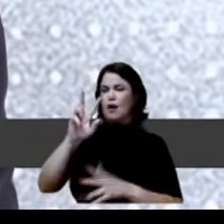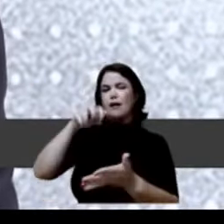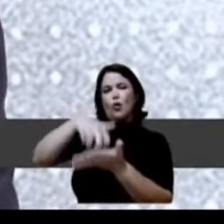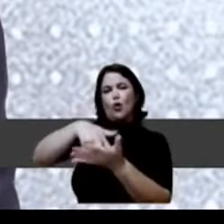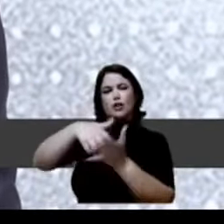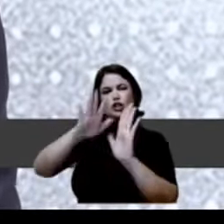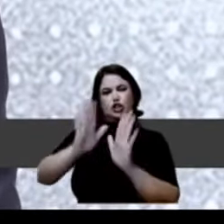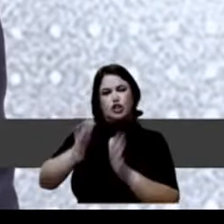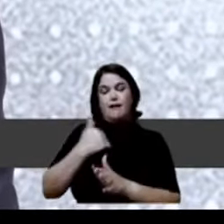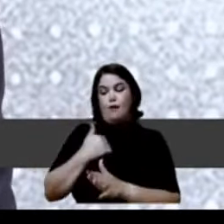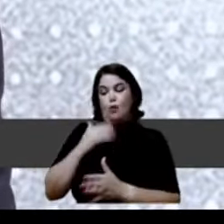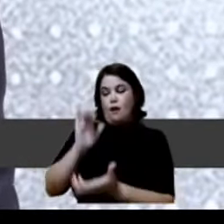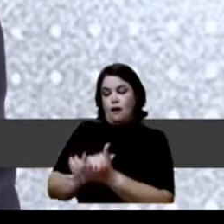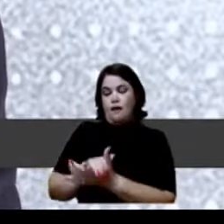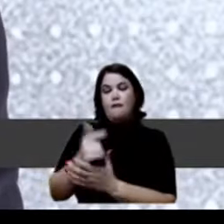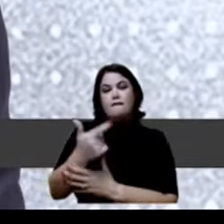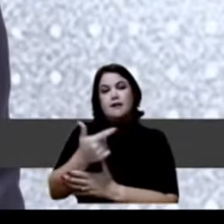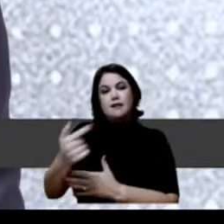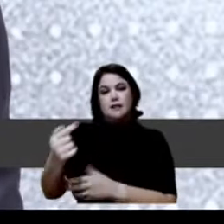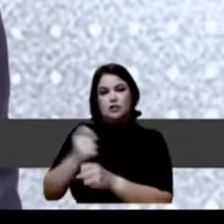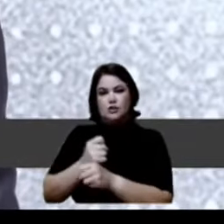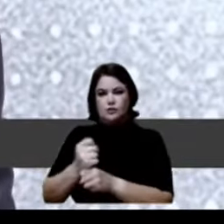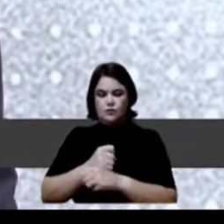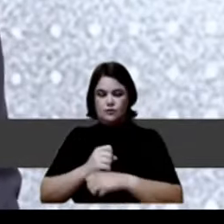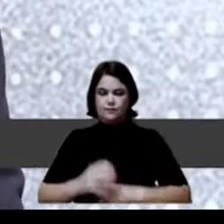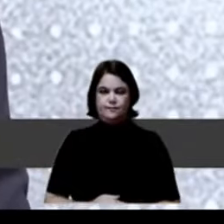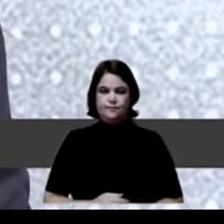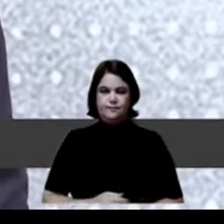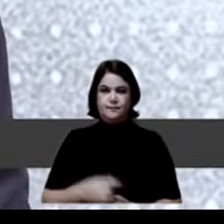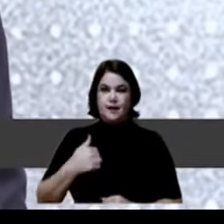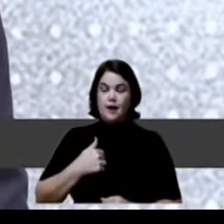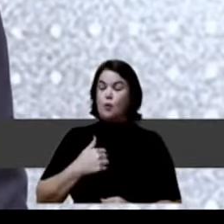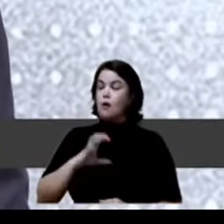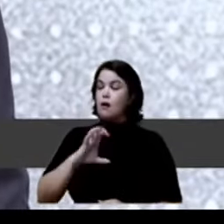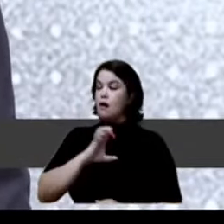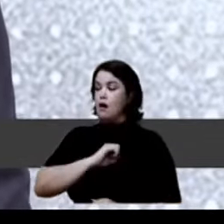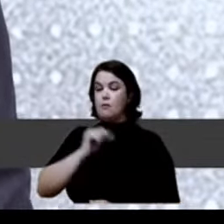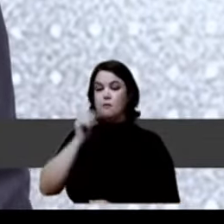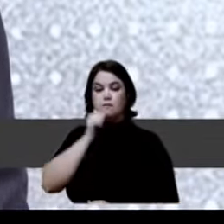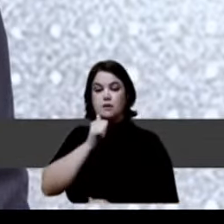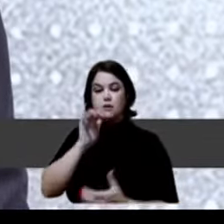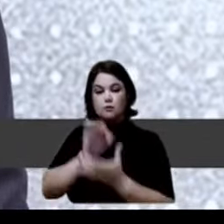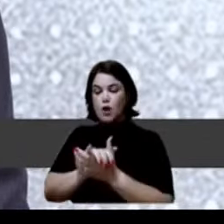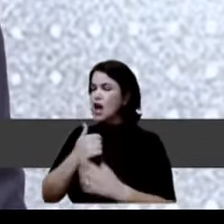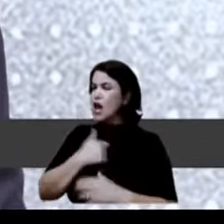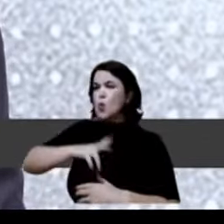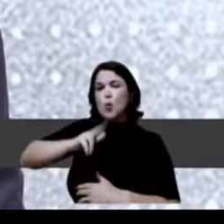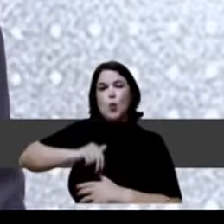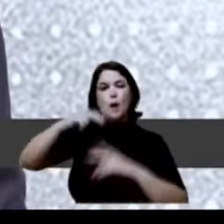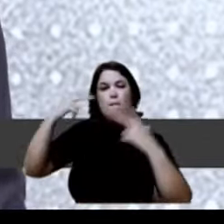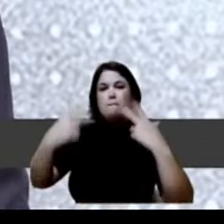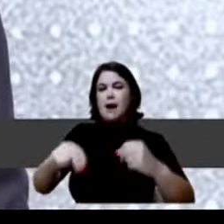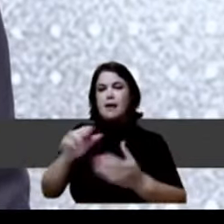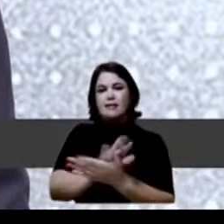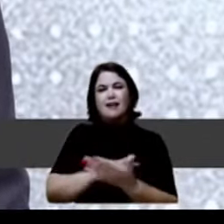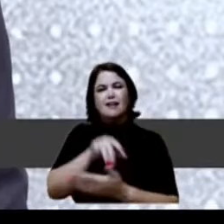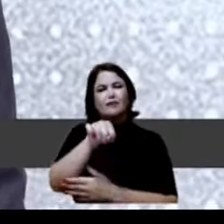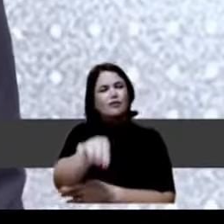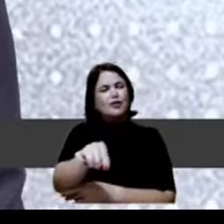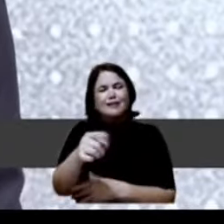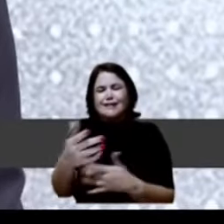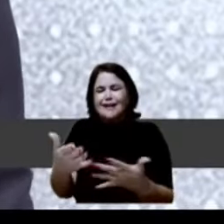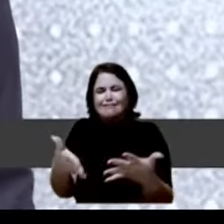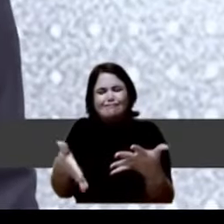há 27 anos. Eu amo a minha esposa, nunca levantei um dedo para ela. Como você é baixo, cara. Como você é